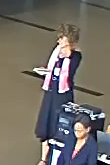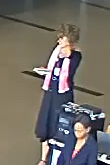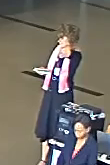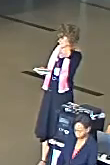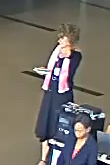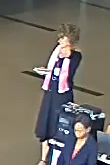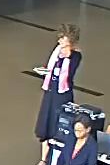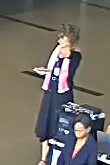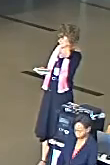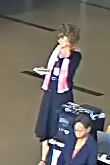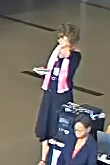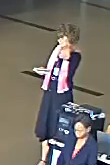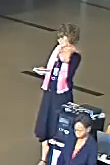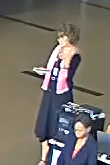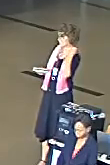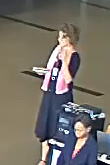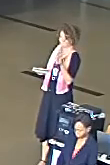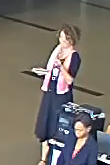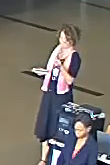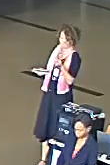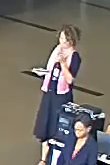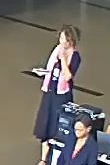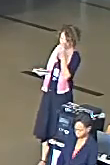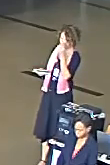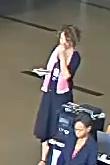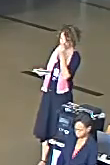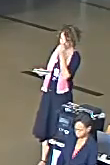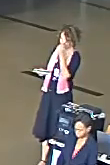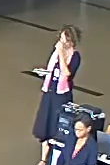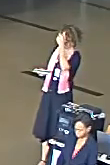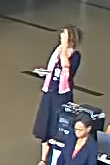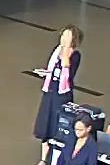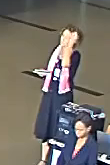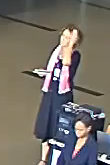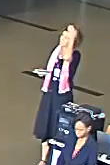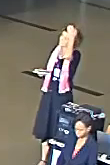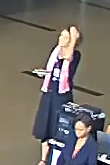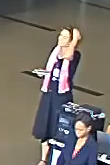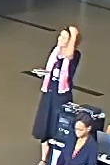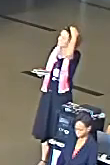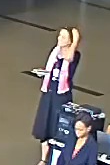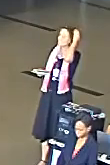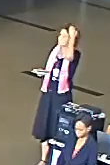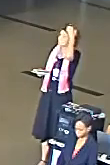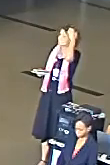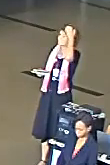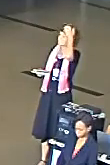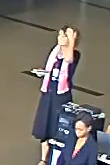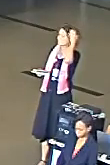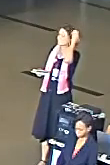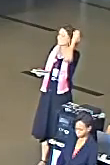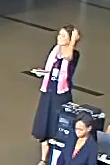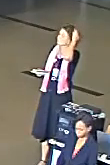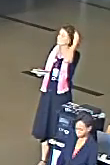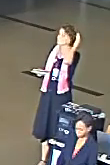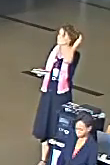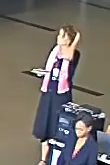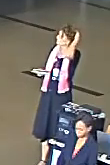vem um emetro eu vou mudar aqui e muda ali pô não é brincadeira não se eu fosse o deputado que fez esse decreto